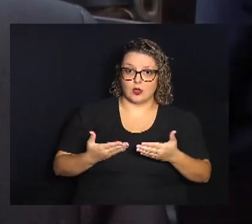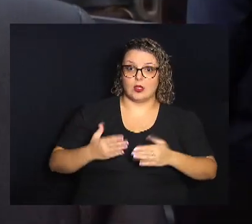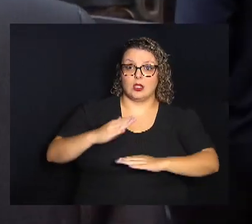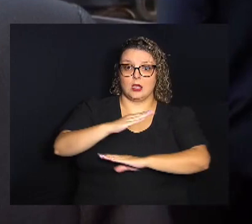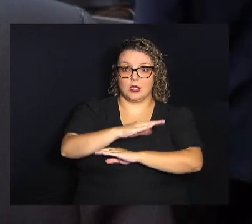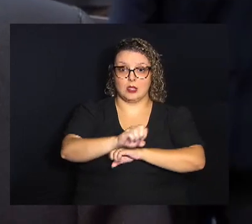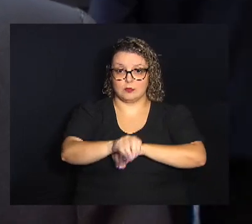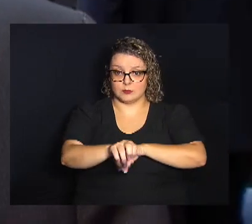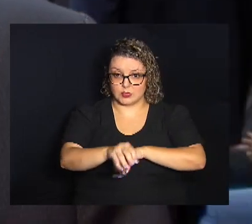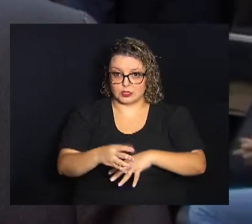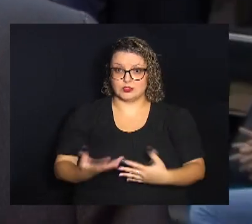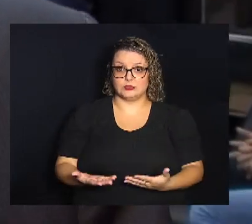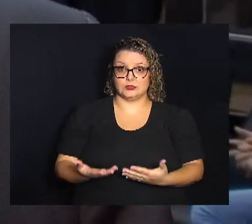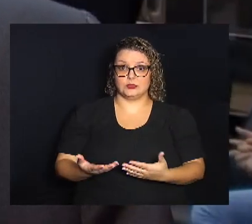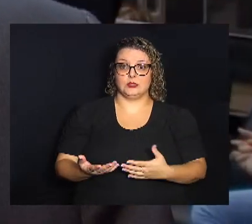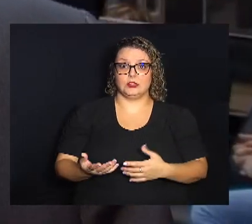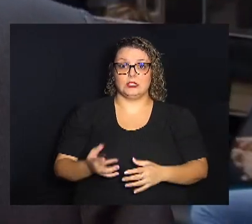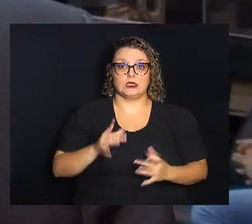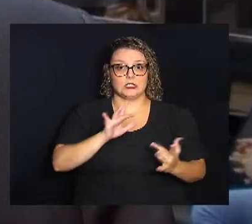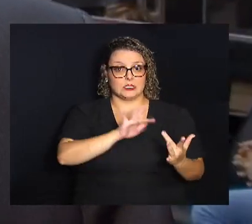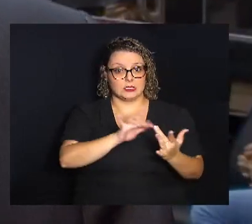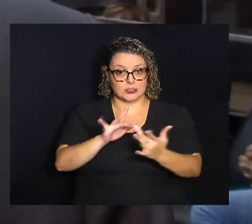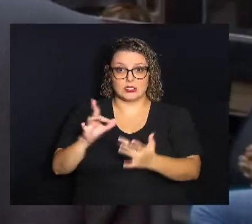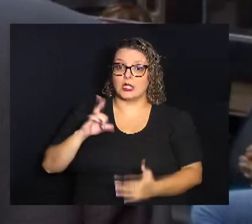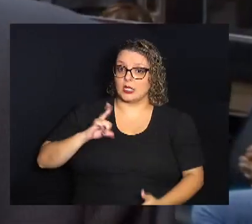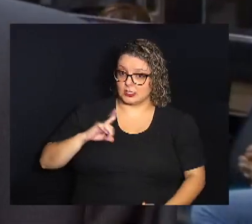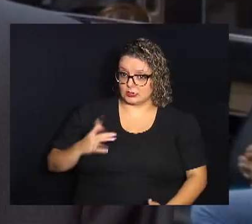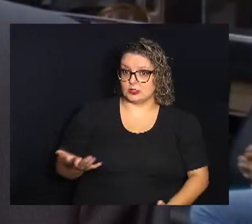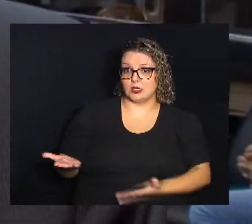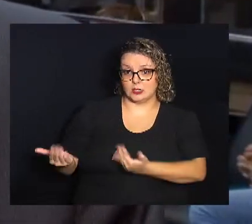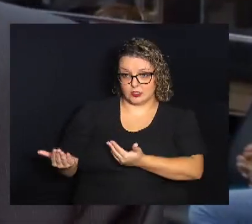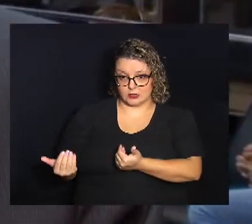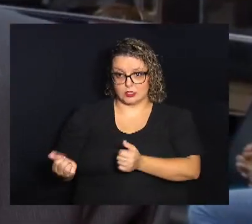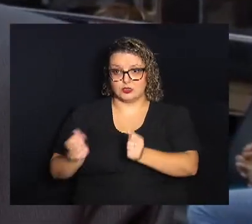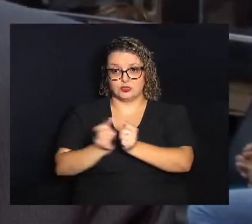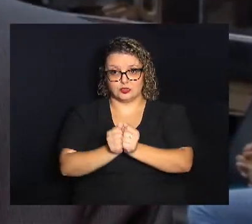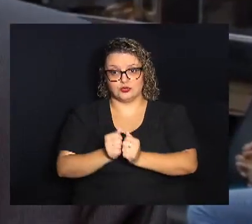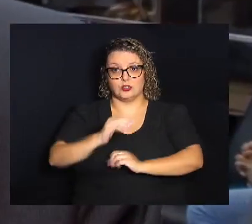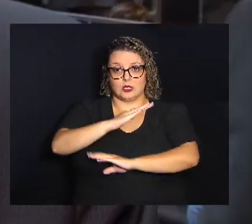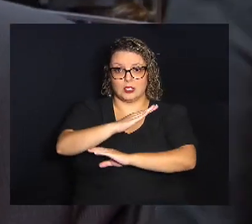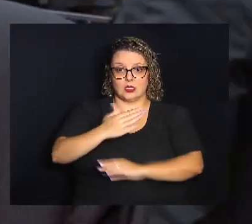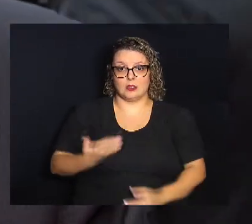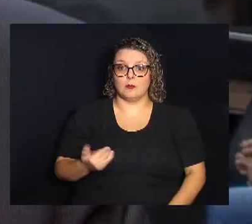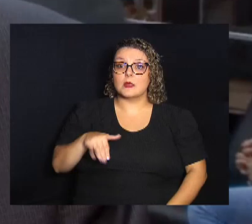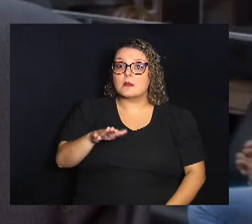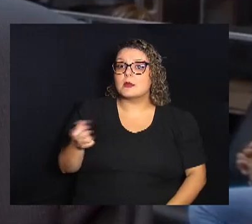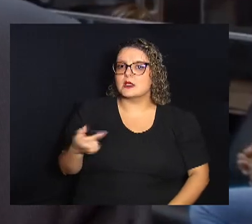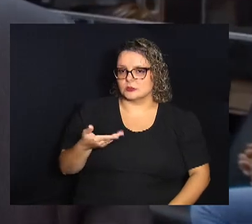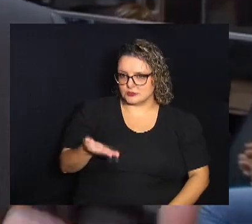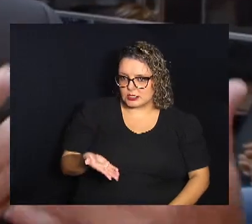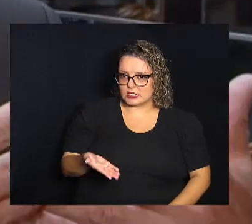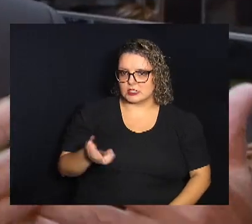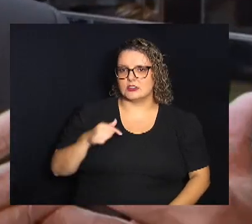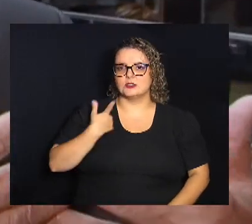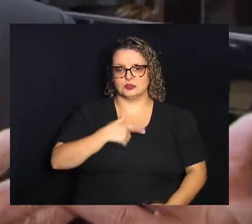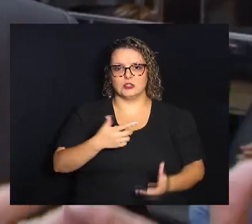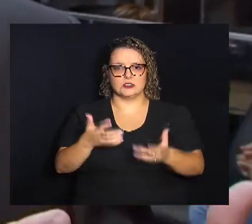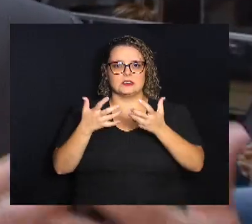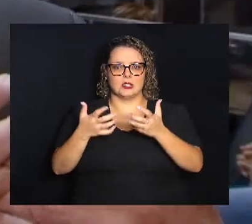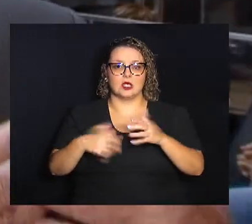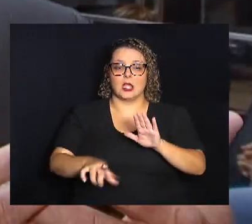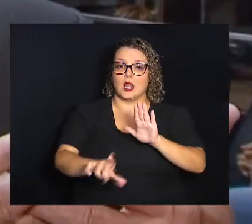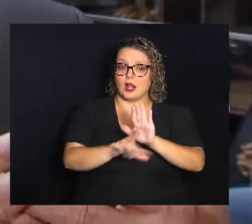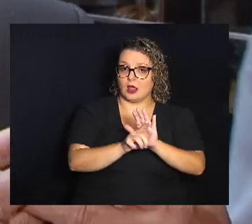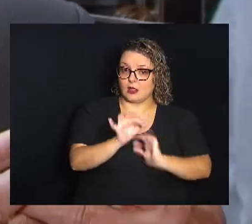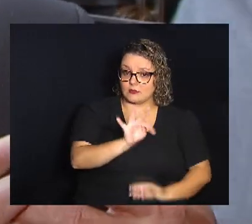Educa, que procura ter esse contato da juventude com a Câmara. Mas para além disso, a gente quer que a lei federal